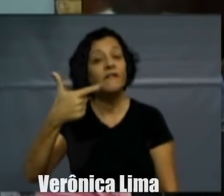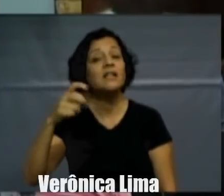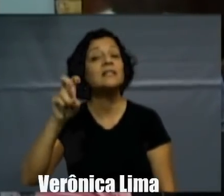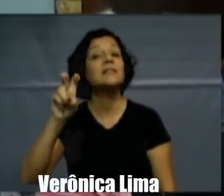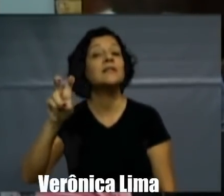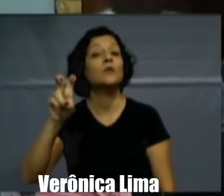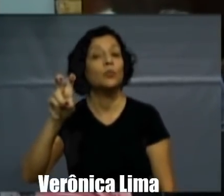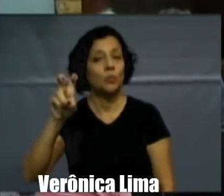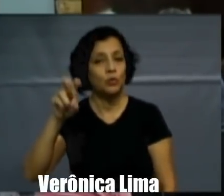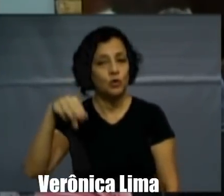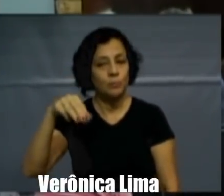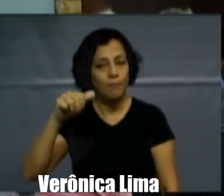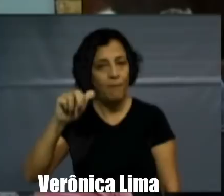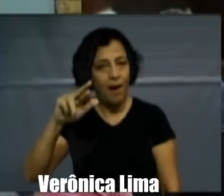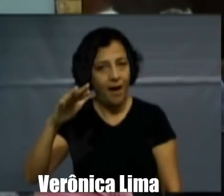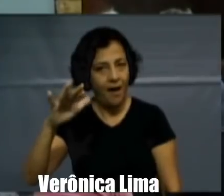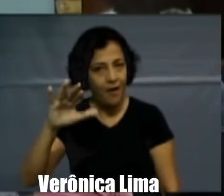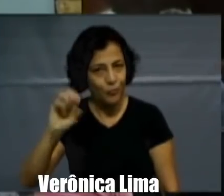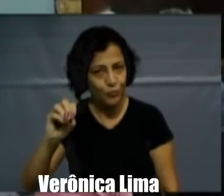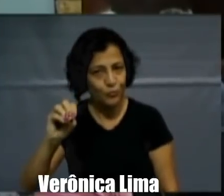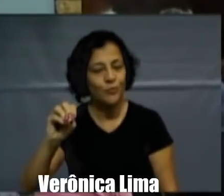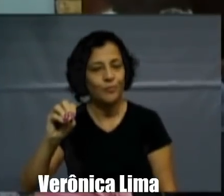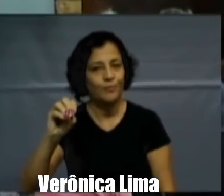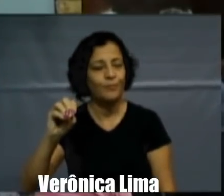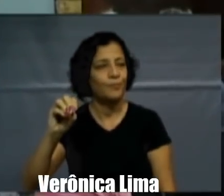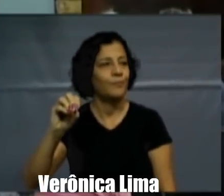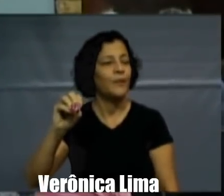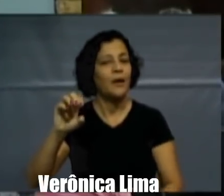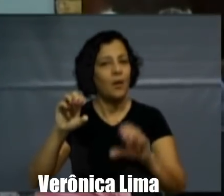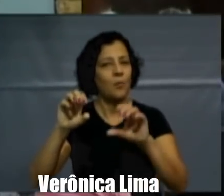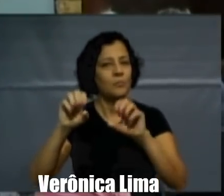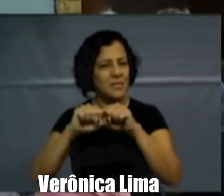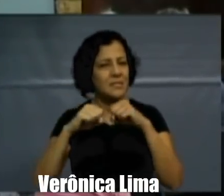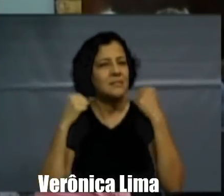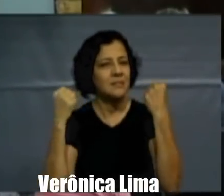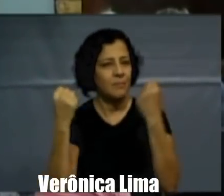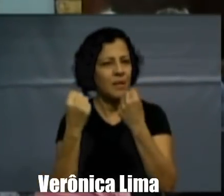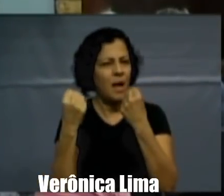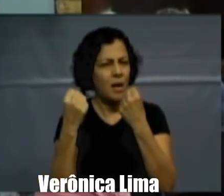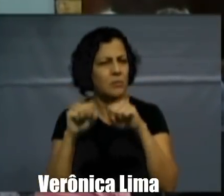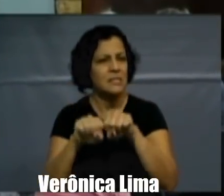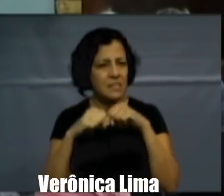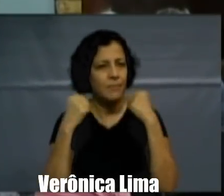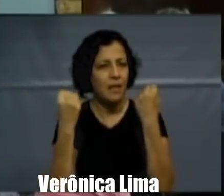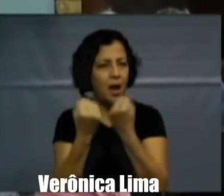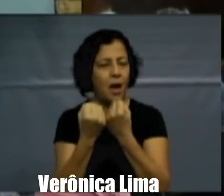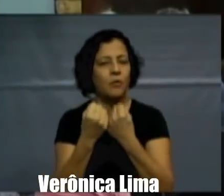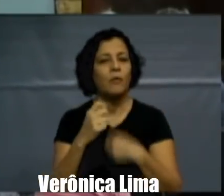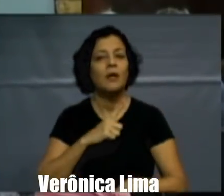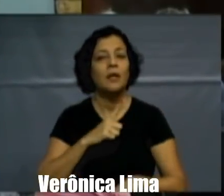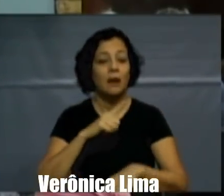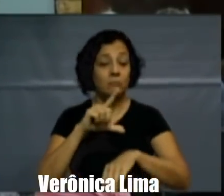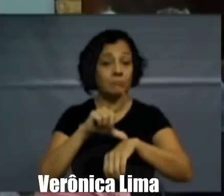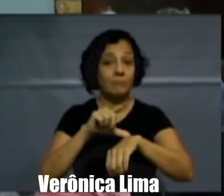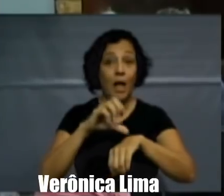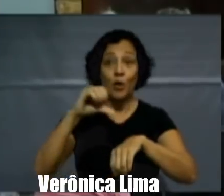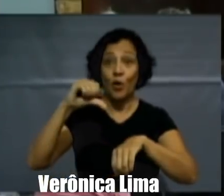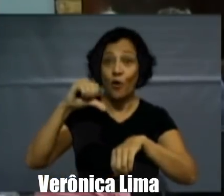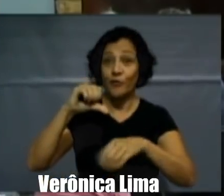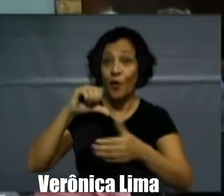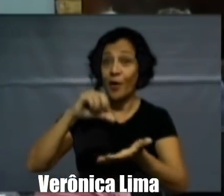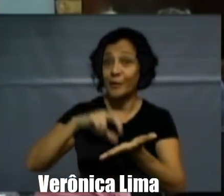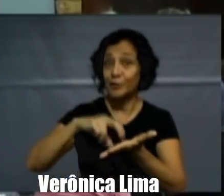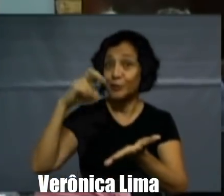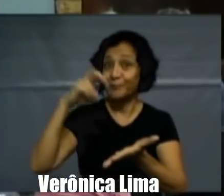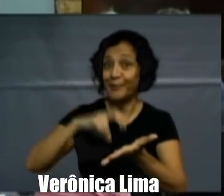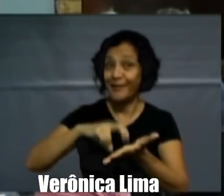palestra a gente já está divulgando, porque esse seminário, como o Ciro mesmo falou, vai ser às 9 horas da manhã. Então já vamos nos programando para